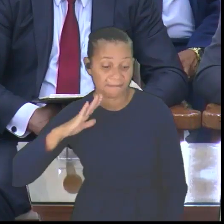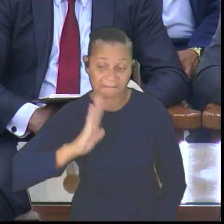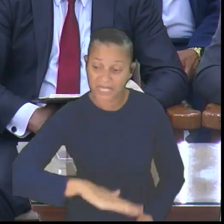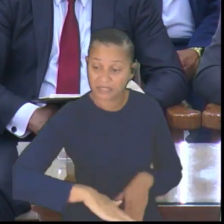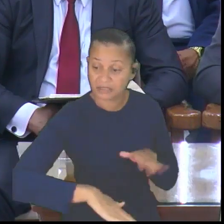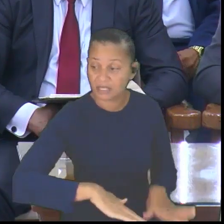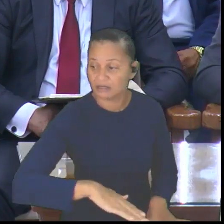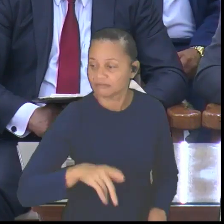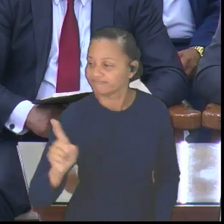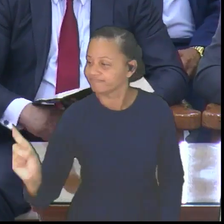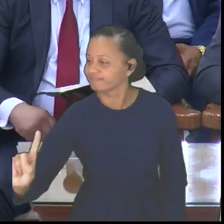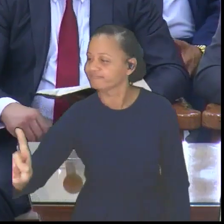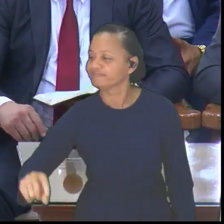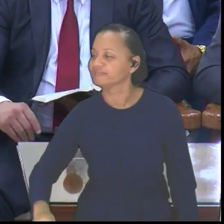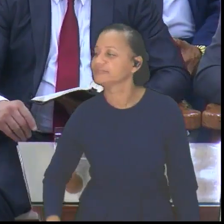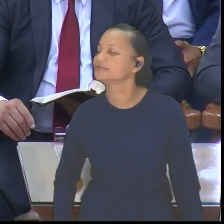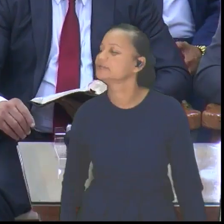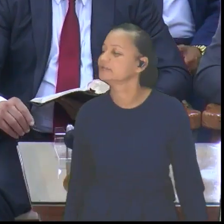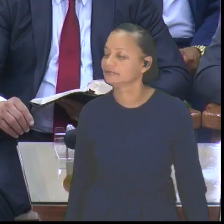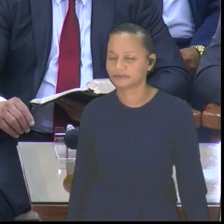vai.